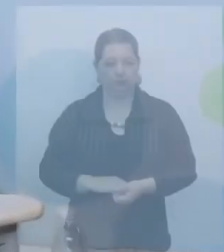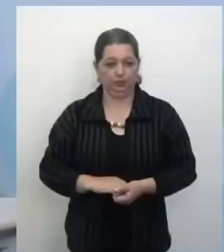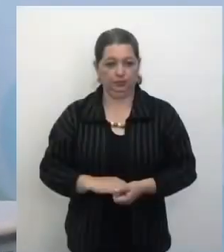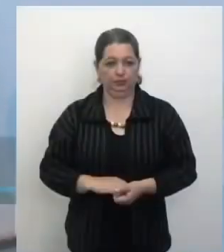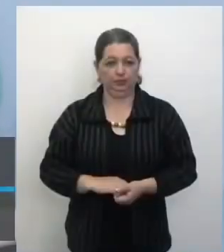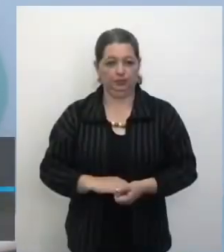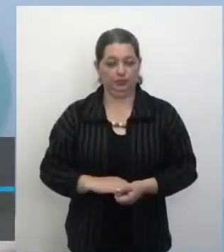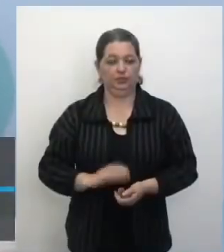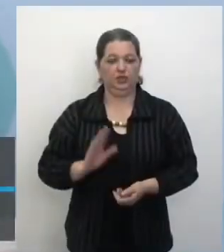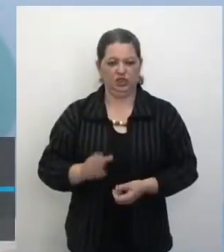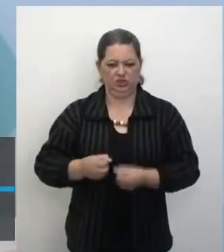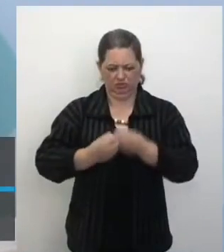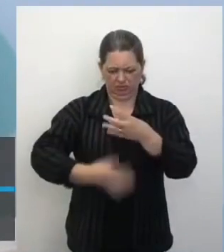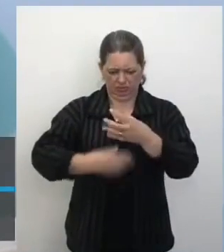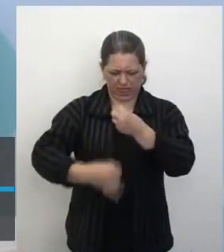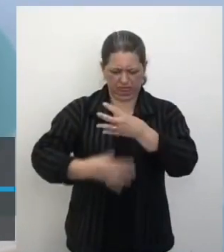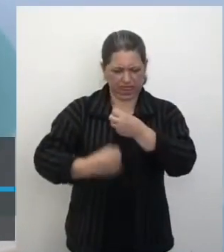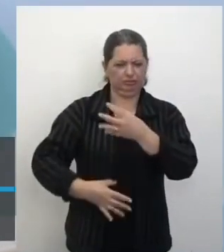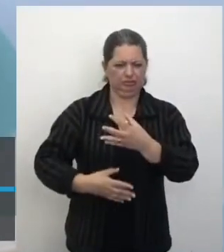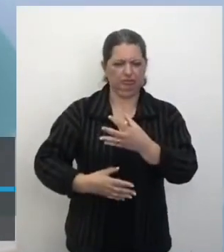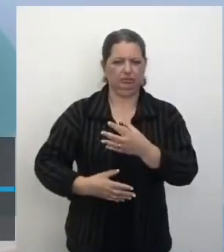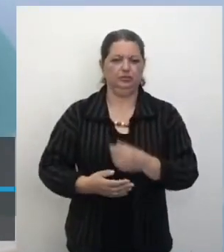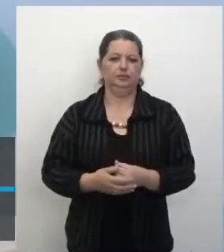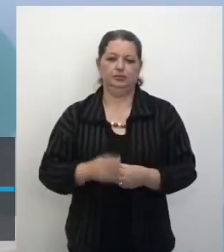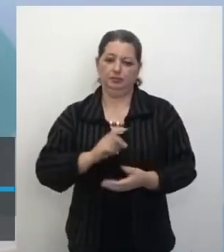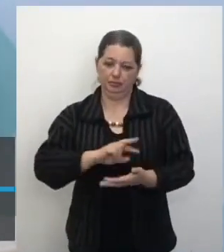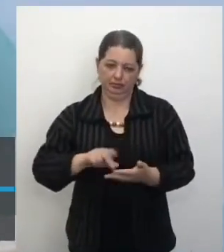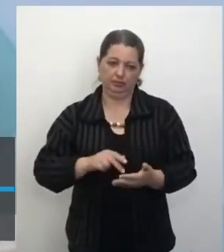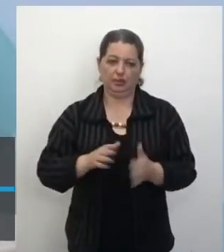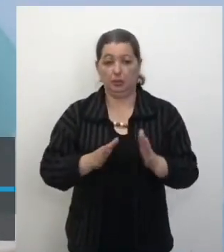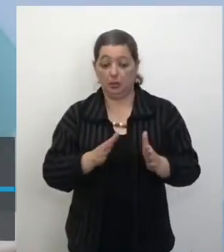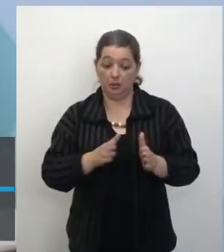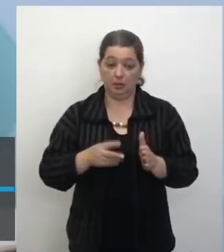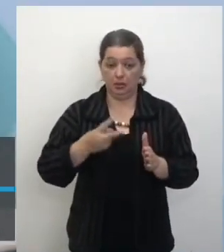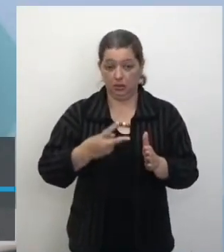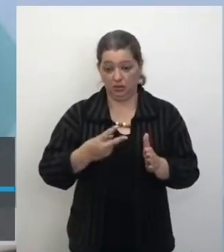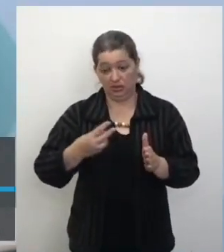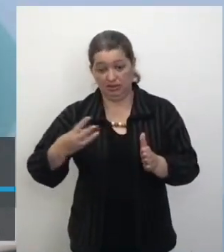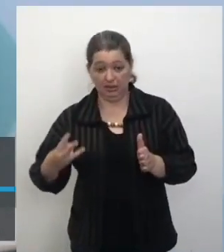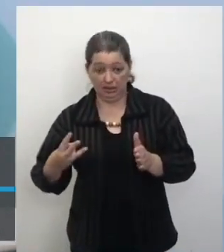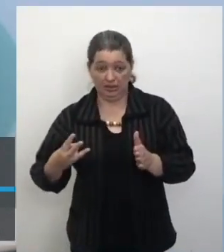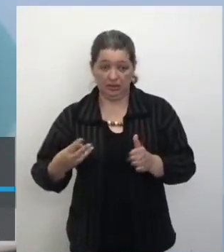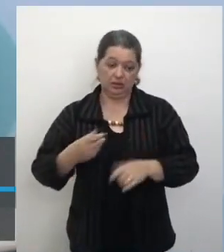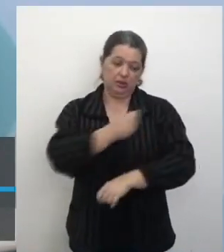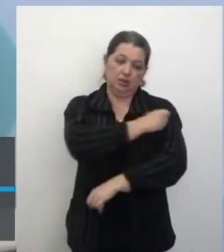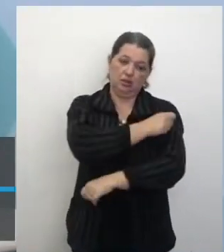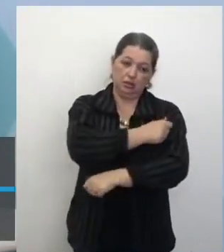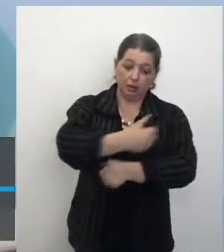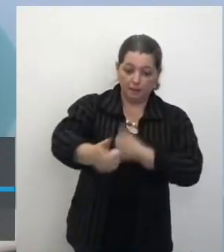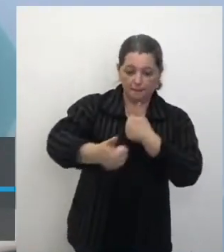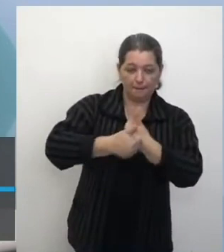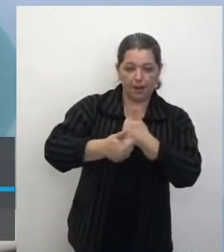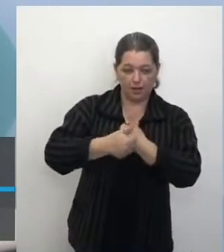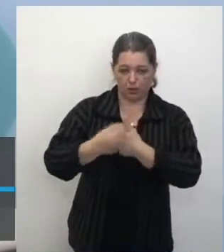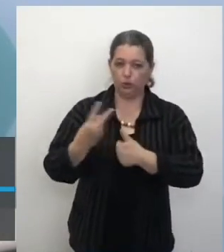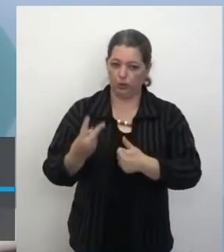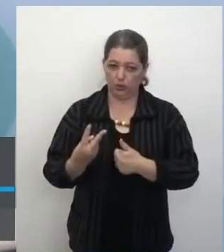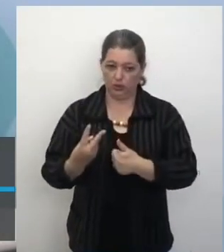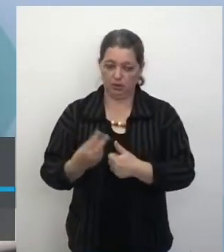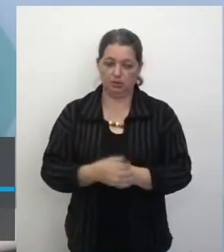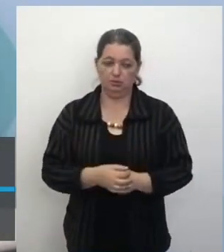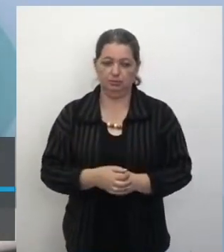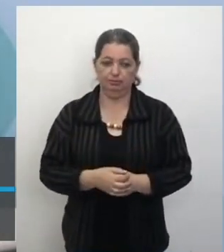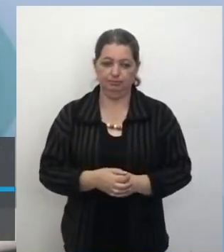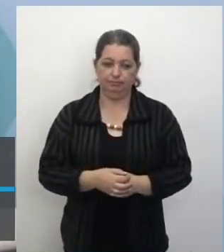Professora Roberta, o chat está bombando. Está entre 2 e 3 e ainda os alunos colocaram mais perto do 2. Então,